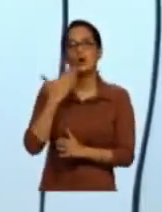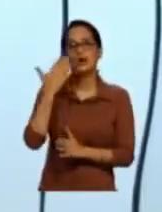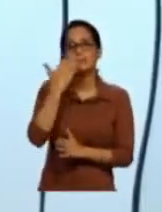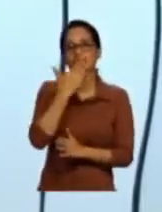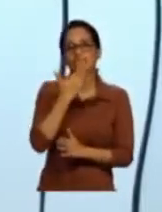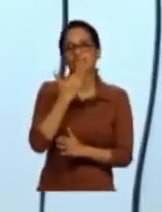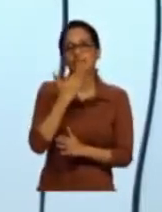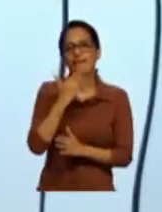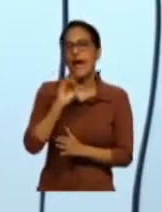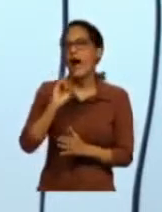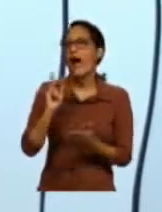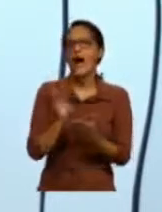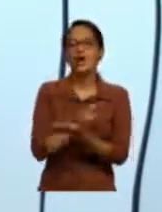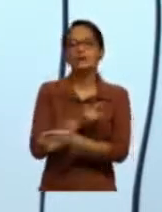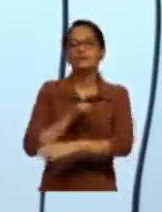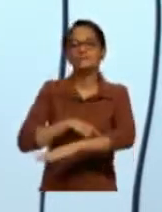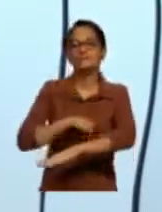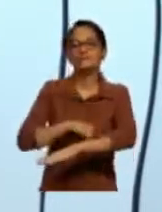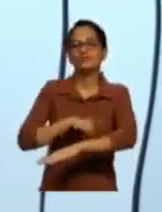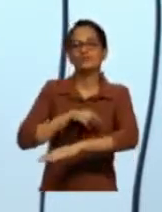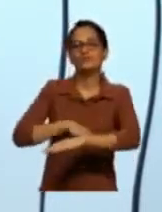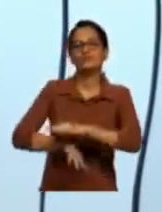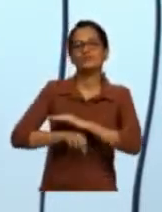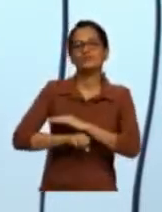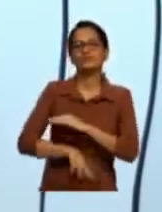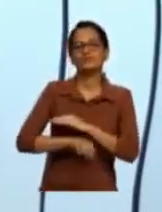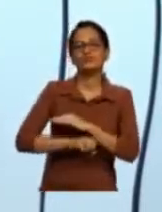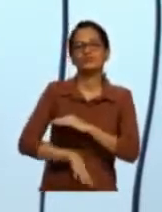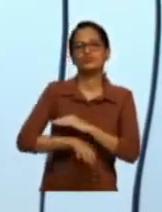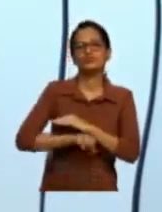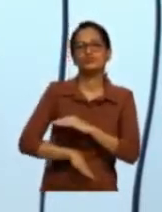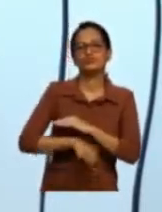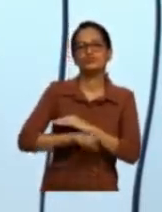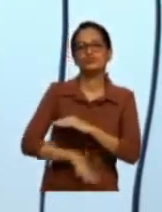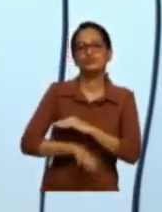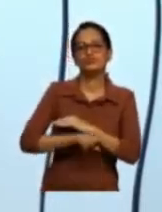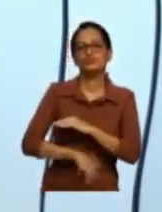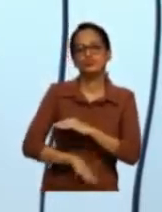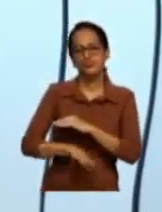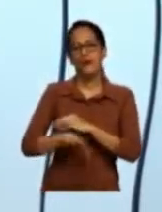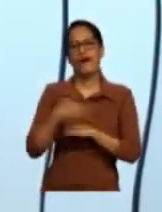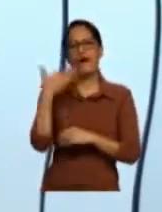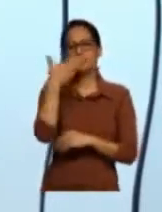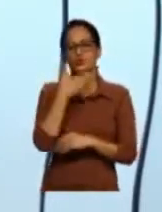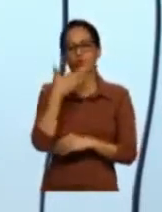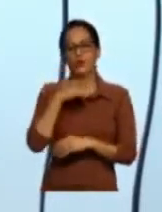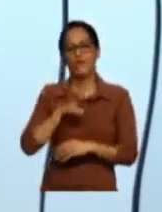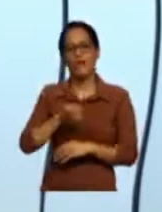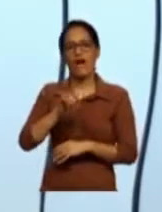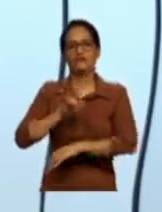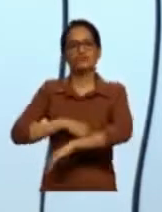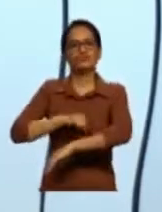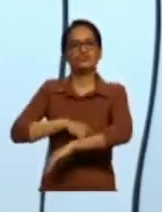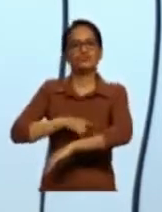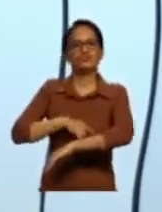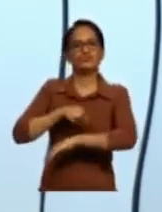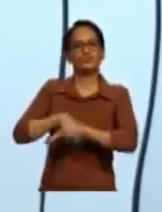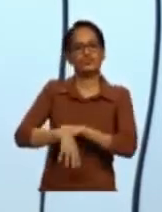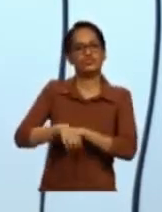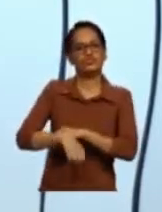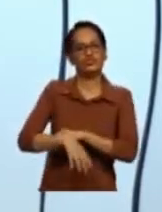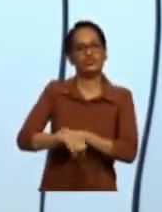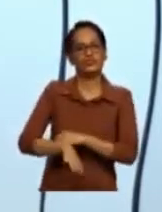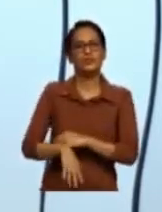urina. Que aí o nosso corpo, ele vai querer eliminar aquilo ali de alguma forma e a gente vai fazer